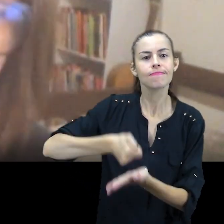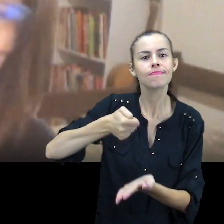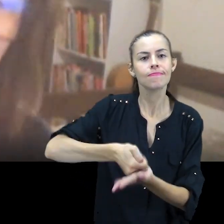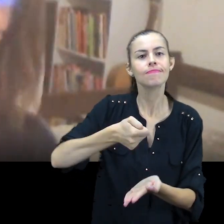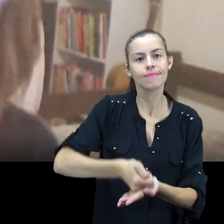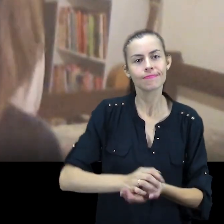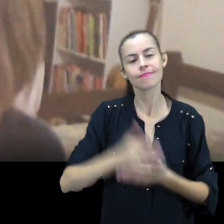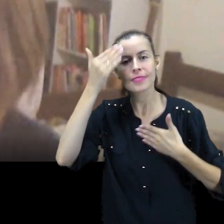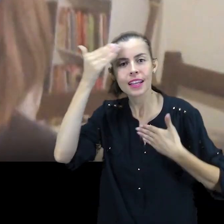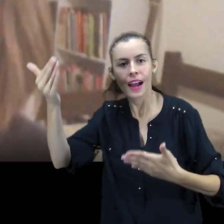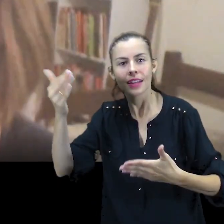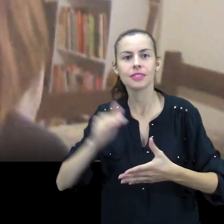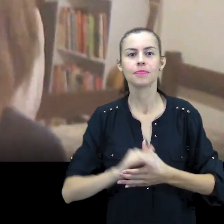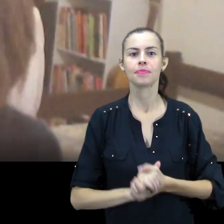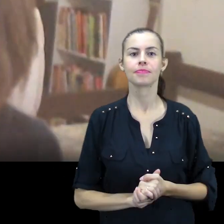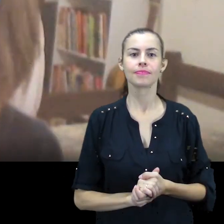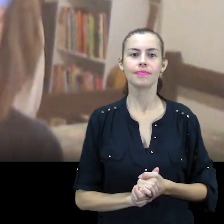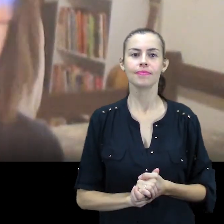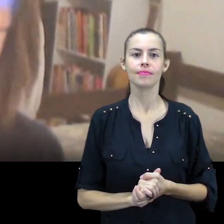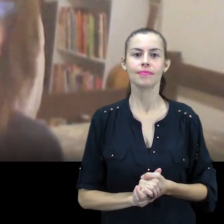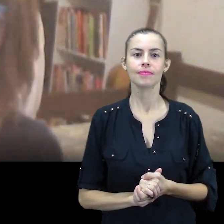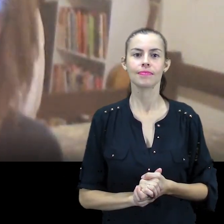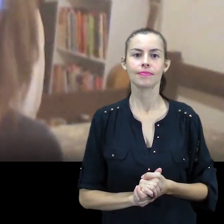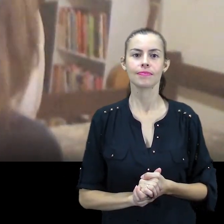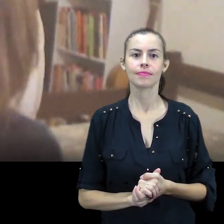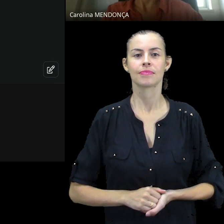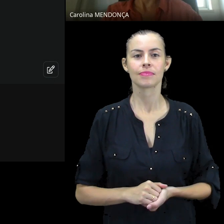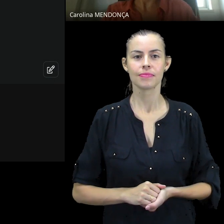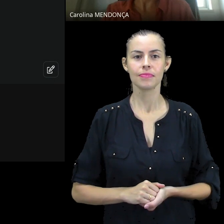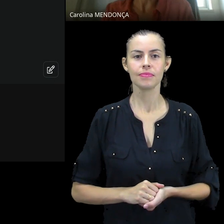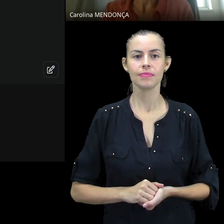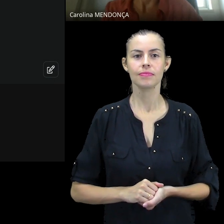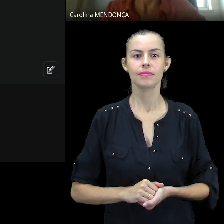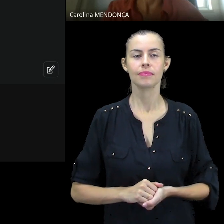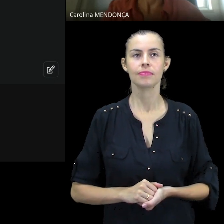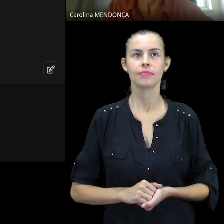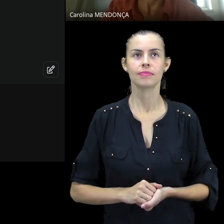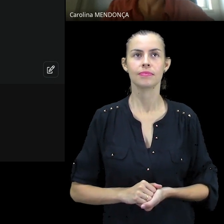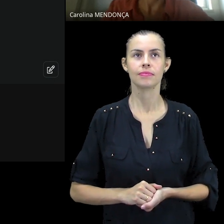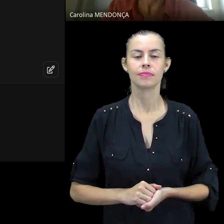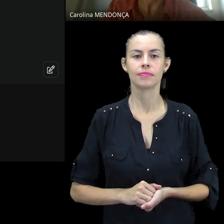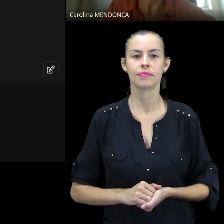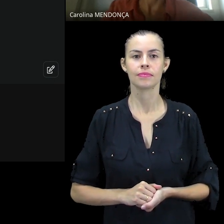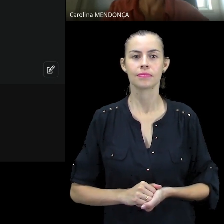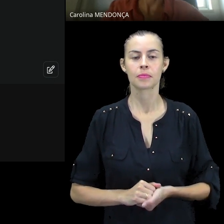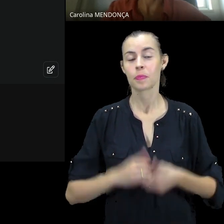não só o dia 10 do 12. Muito obrigada, Carolina. Vou te passar, então. Então,